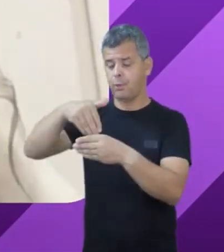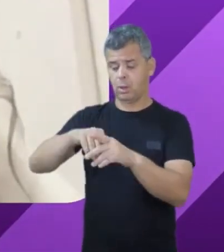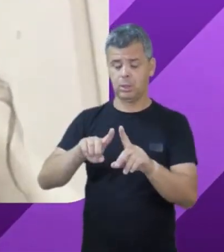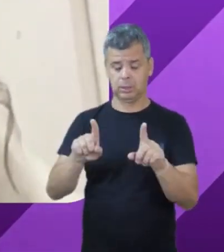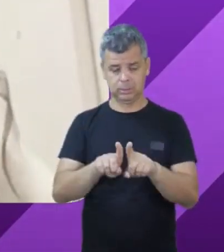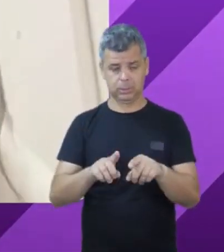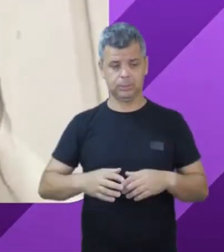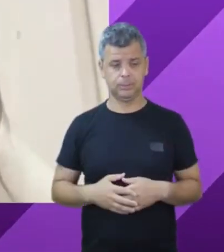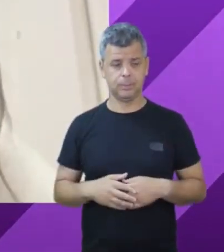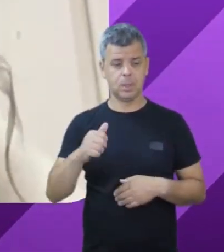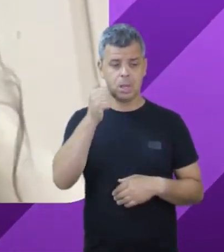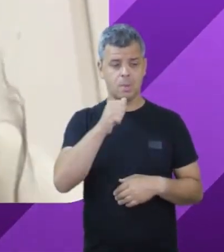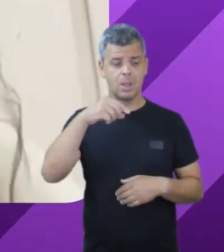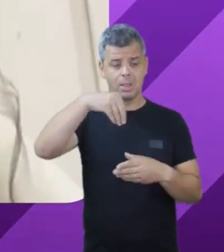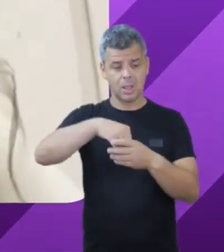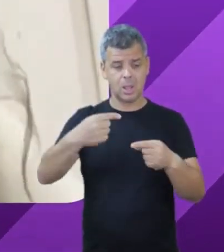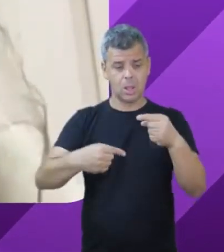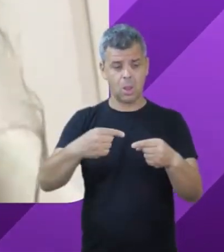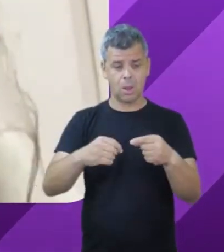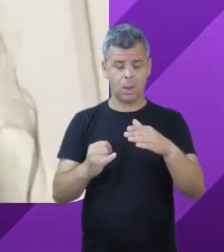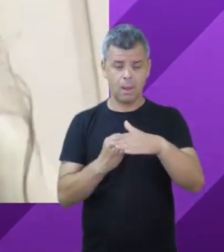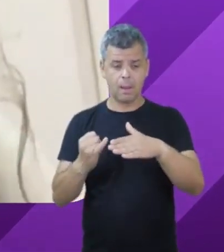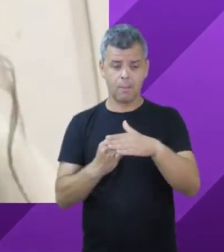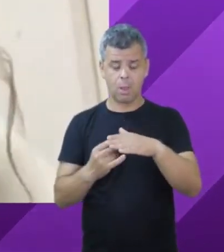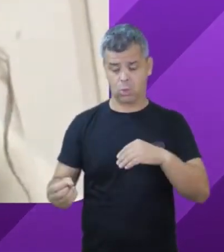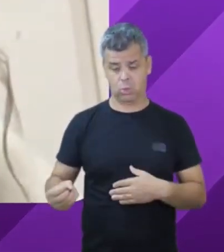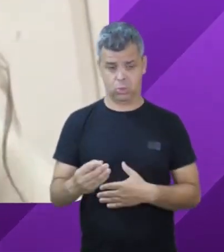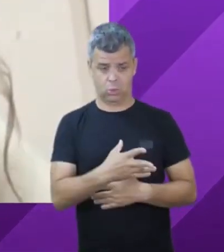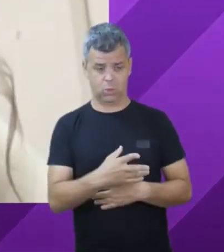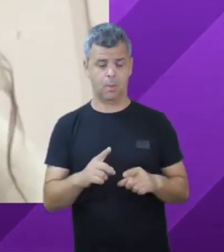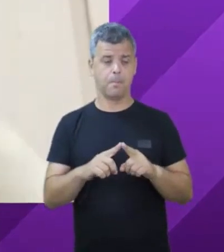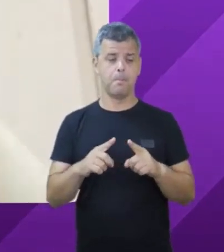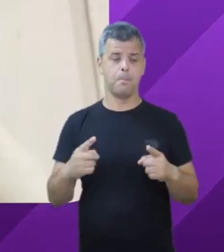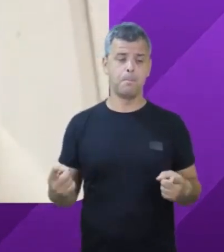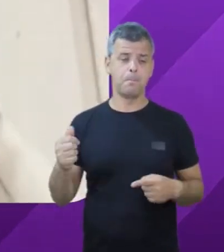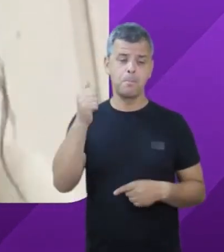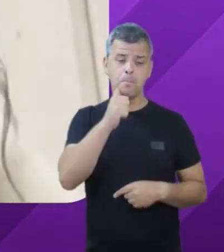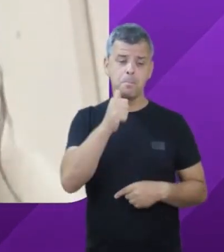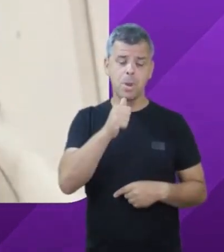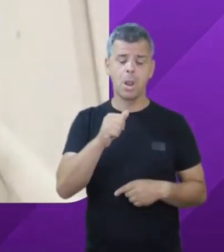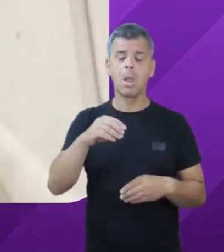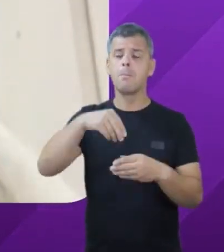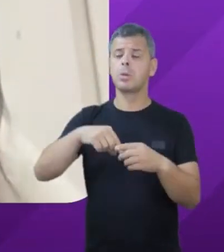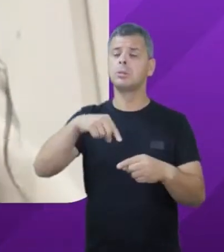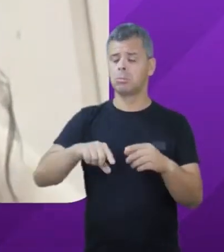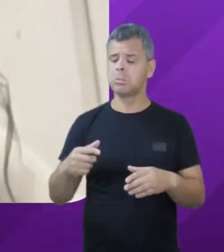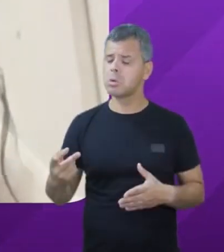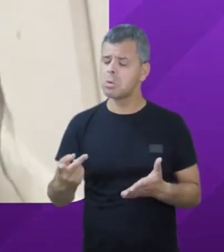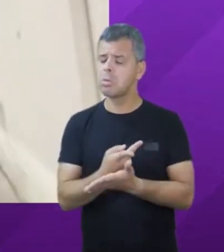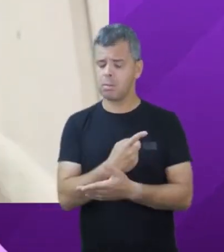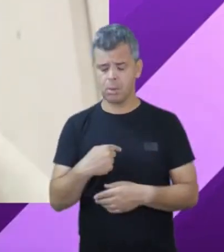né? A mulher na política institucional é algo recente, mas a mulher na política sempre existiu, porque tudo que a